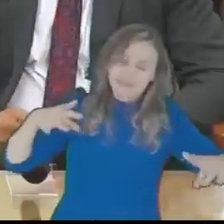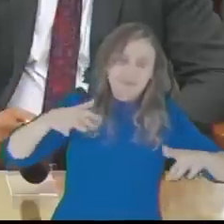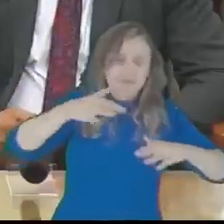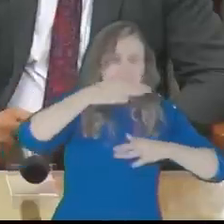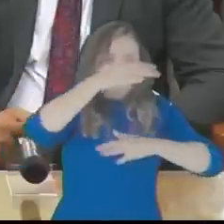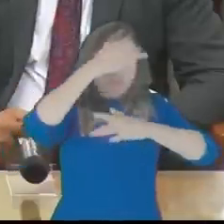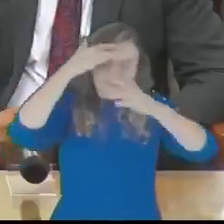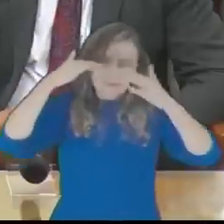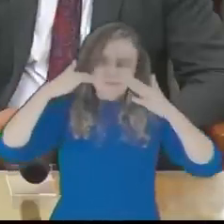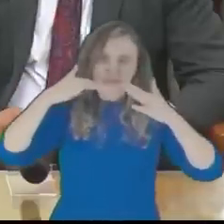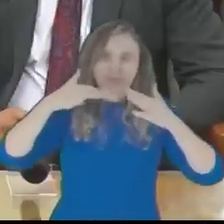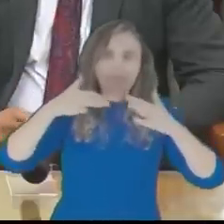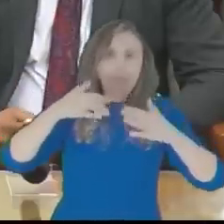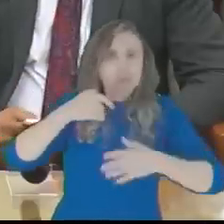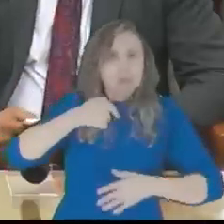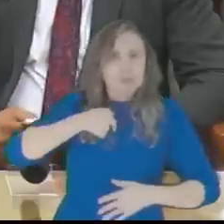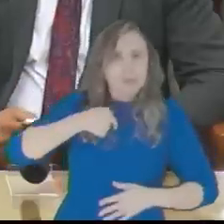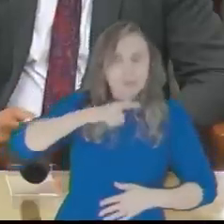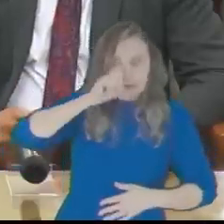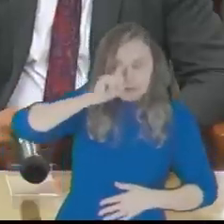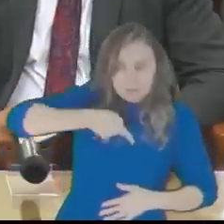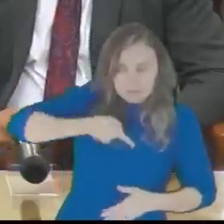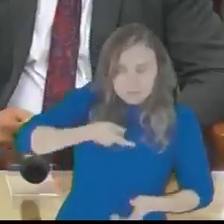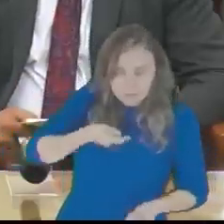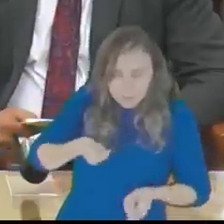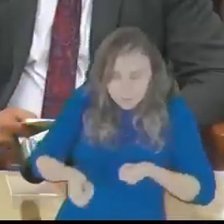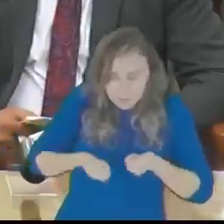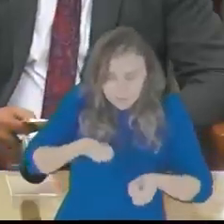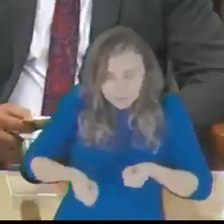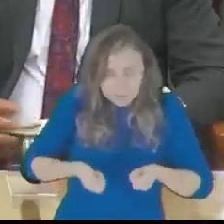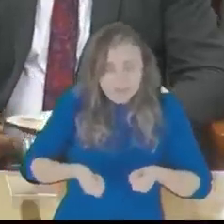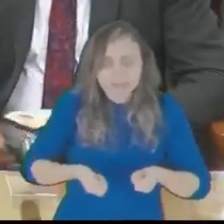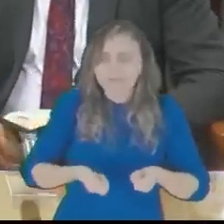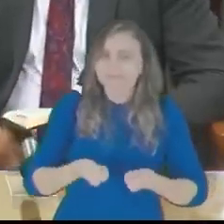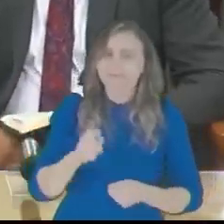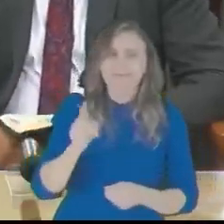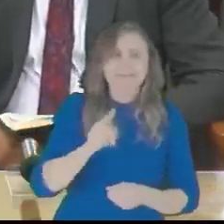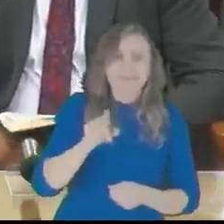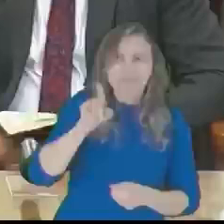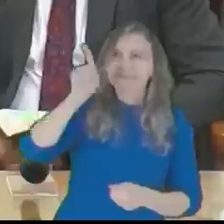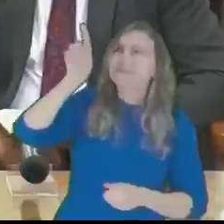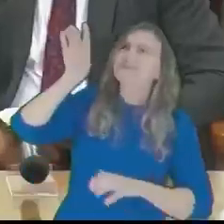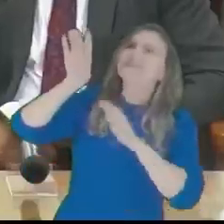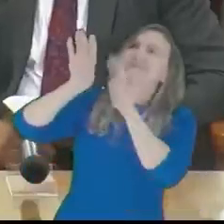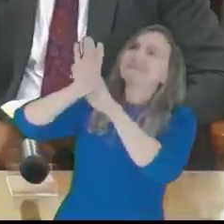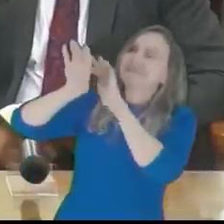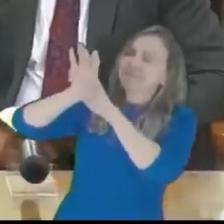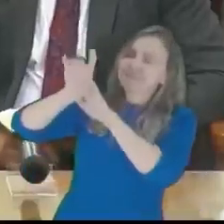Aí não é você que se domina. É Ele quem lhe domina.